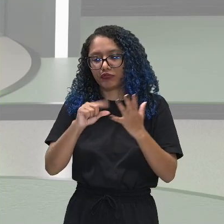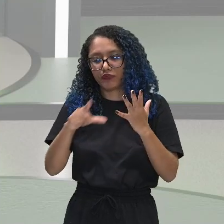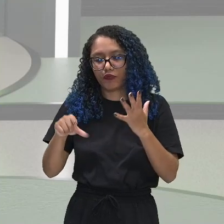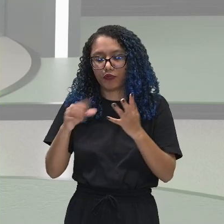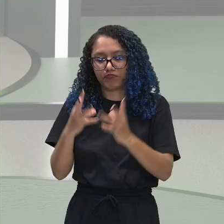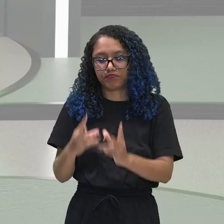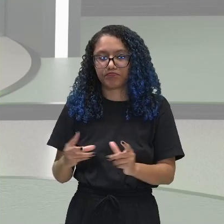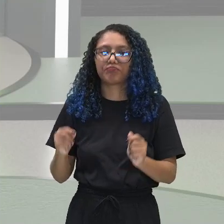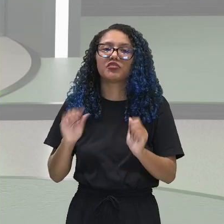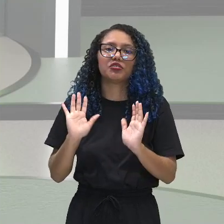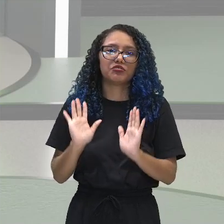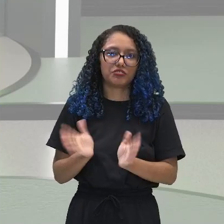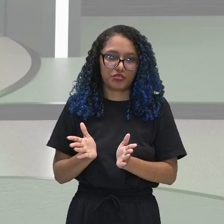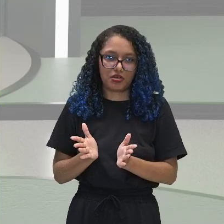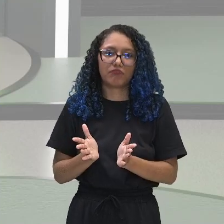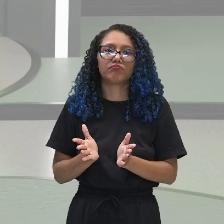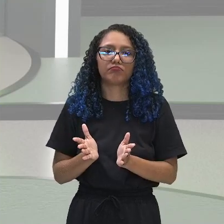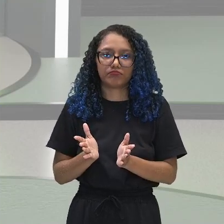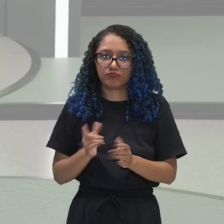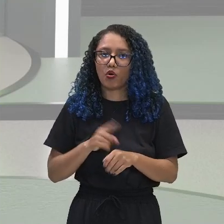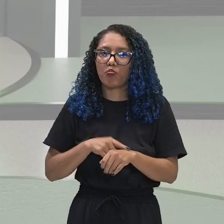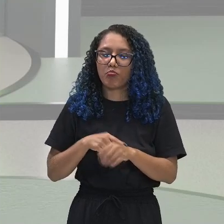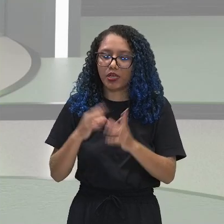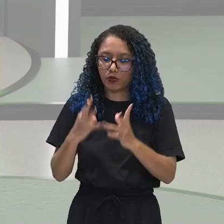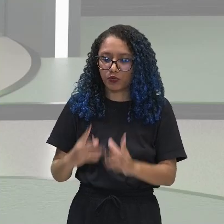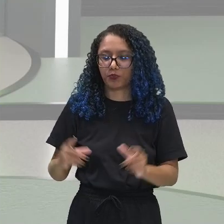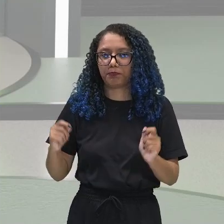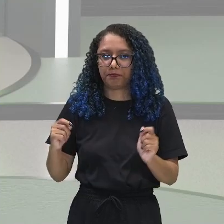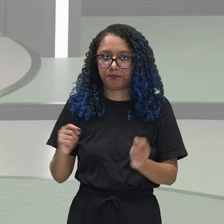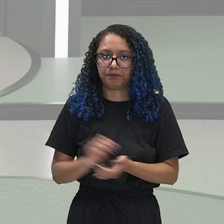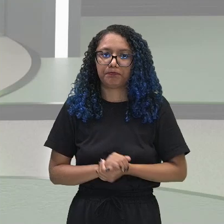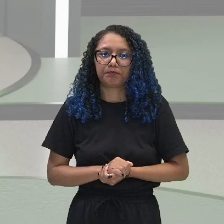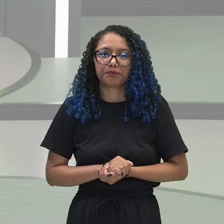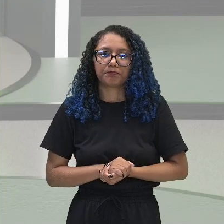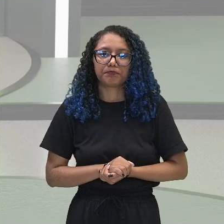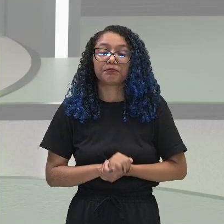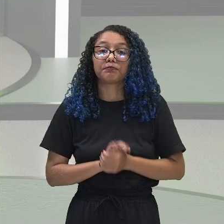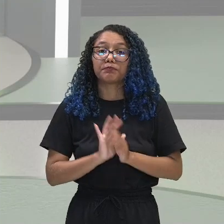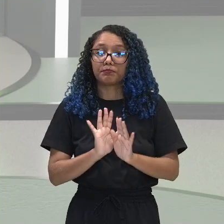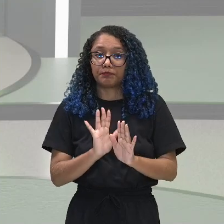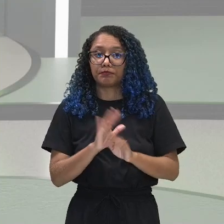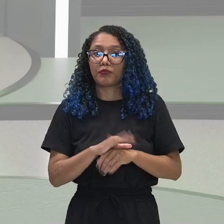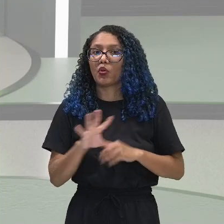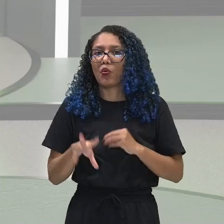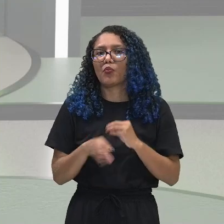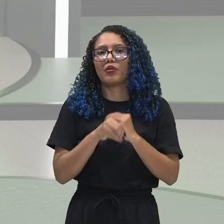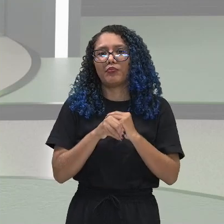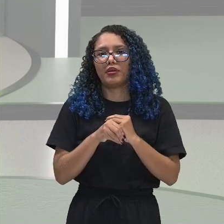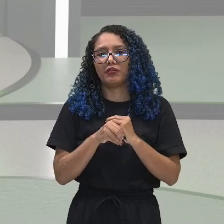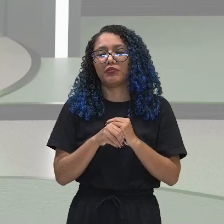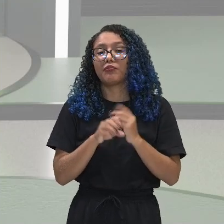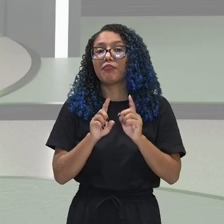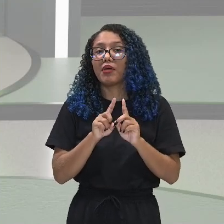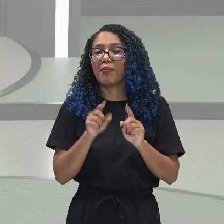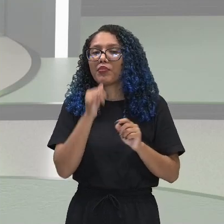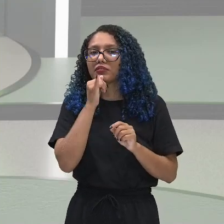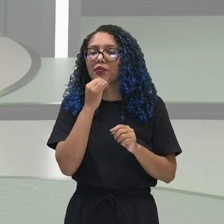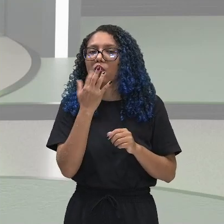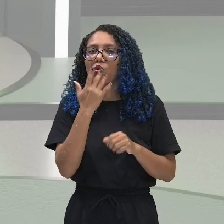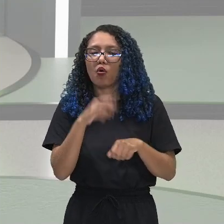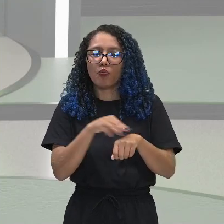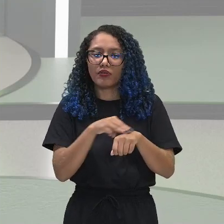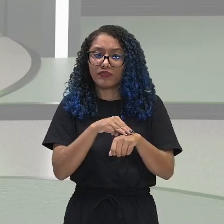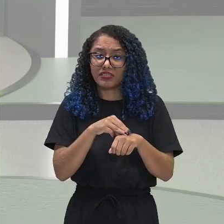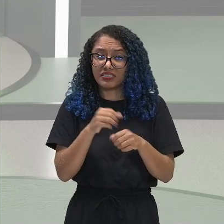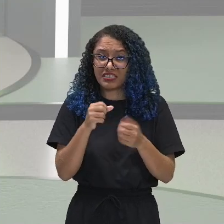fim. Lembre-se, vamos abrir um parêntese aqui, não é porque ela é marrom que é porque ela é velha,